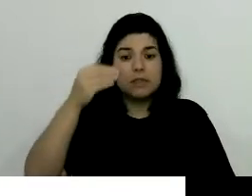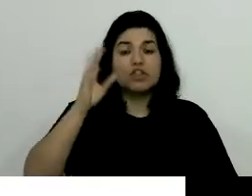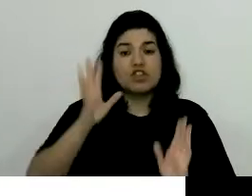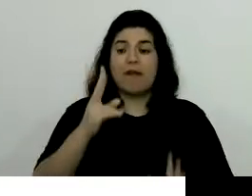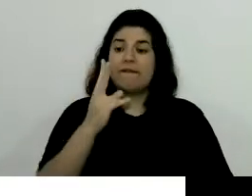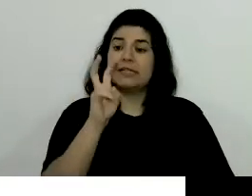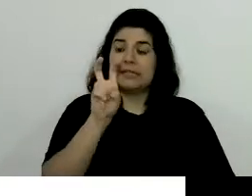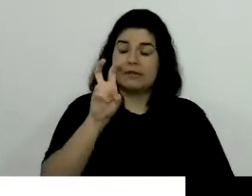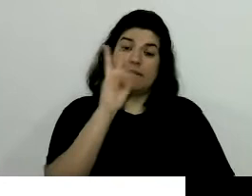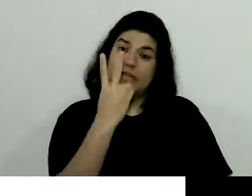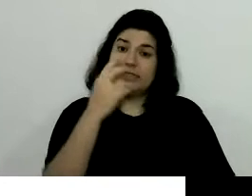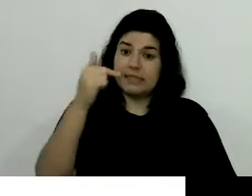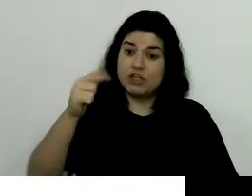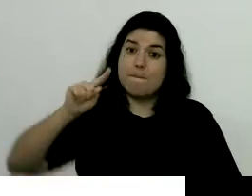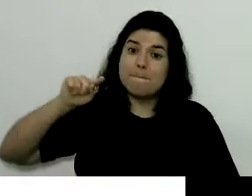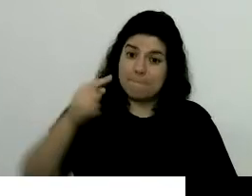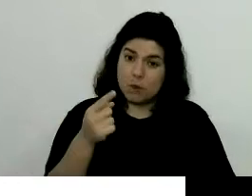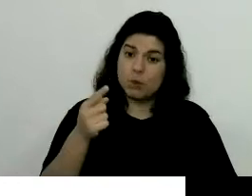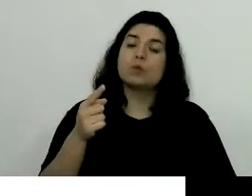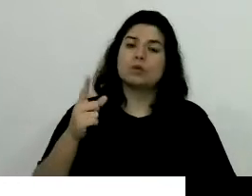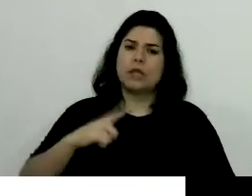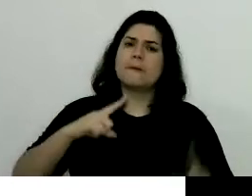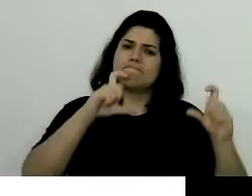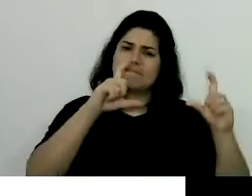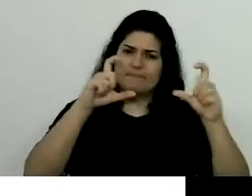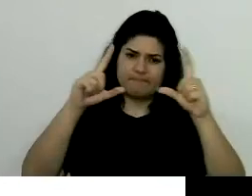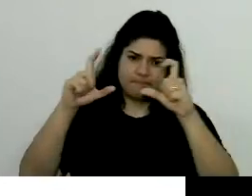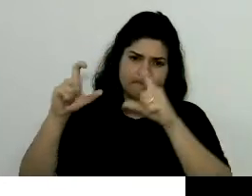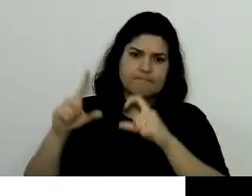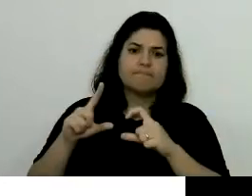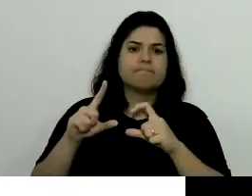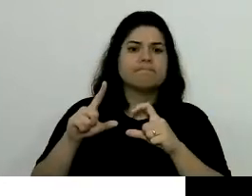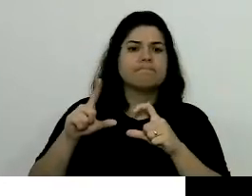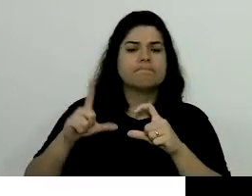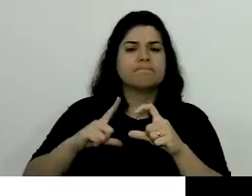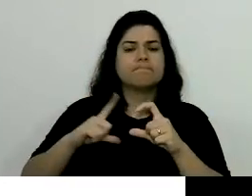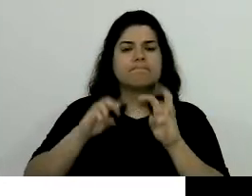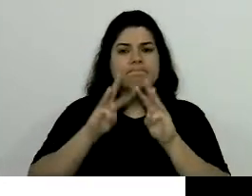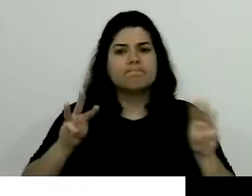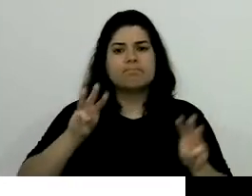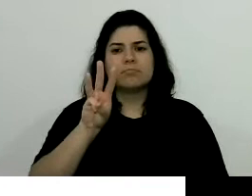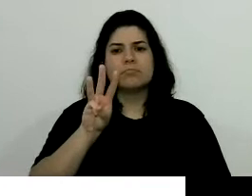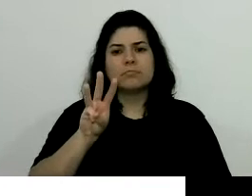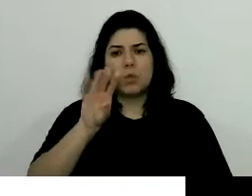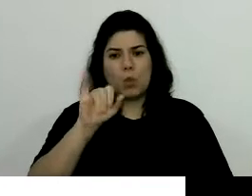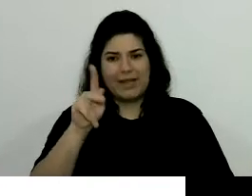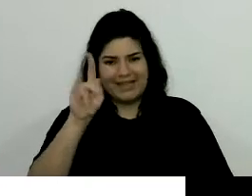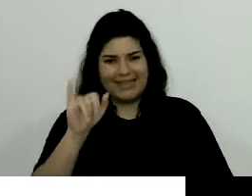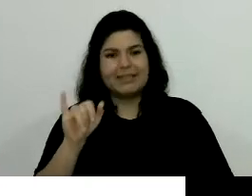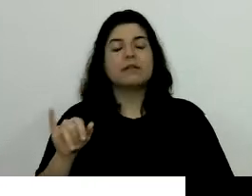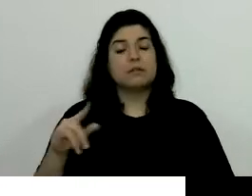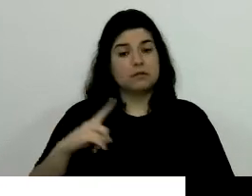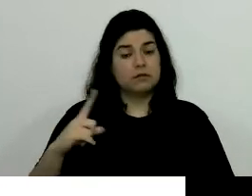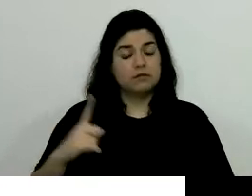mil itens já na Wiki, e que a partir disso verbetes foram sendo melhorados, né, os próprios dados,